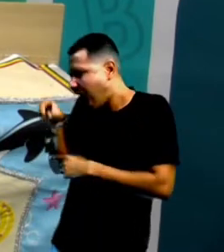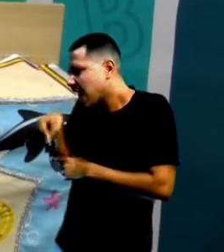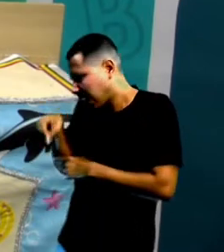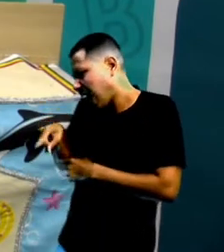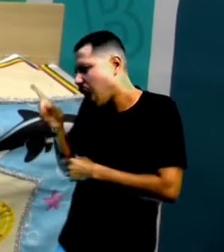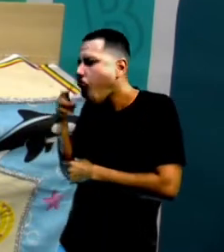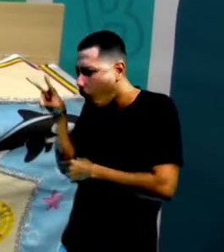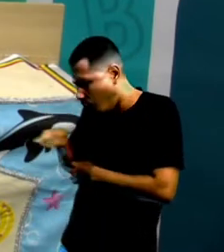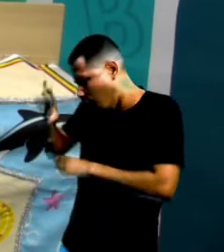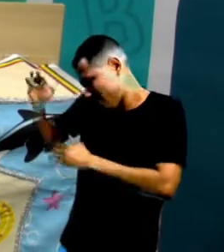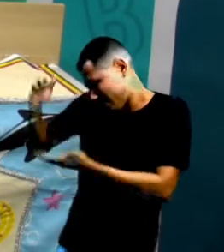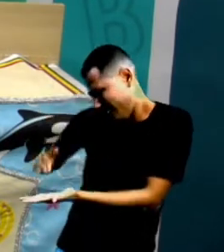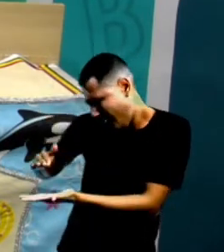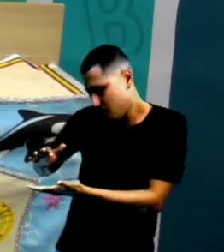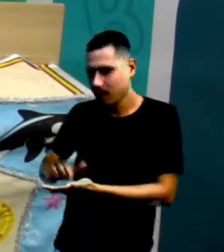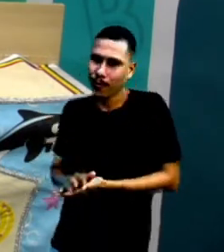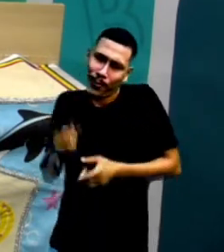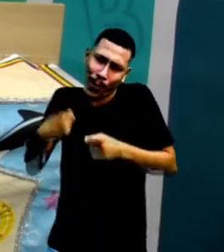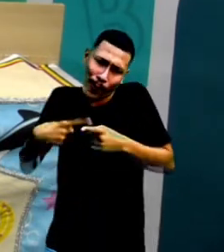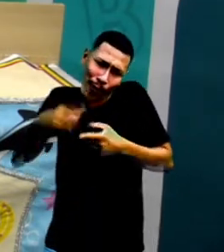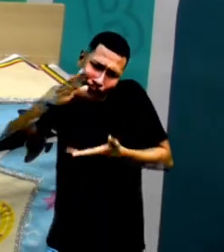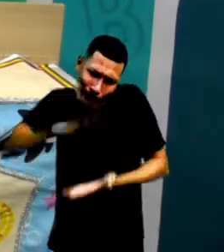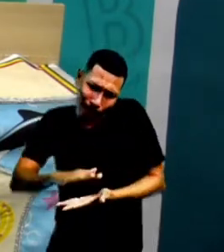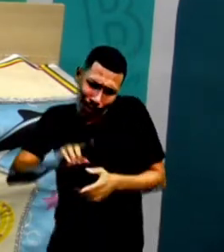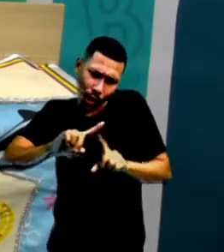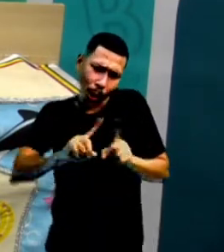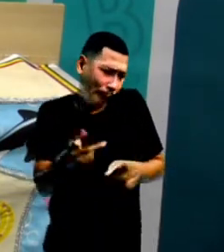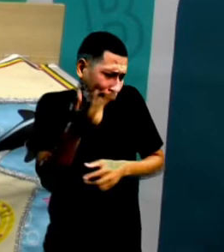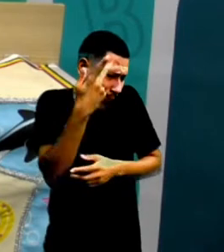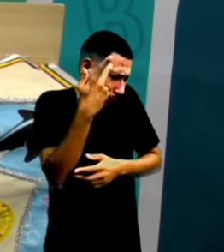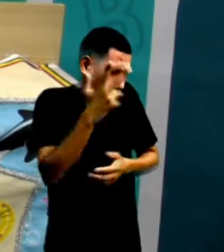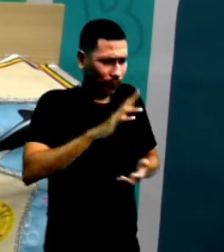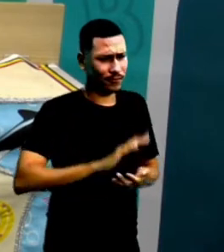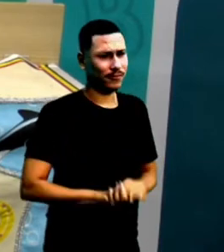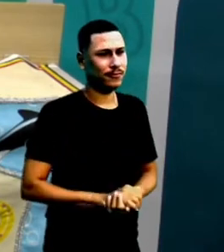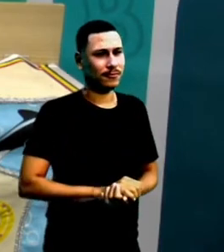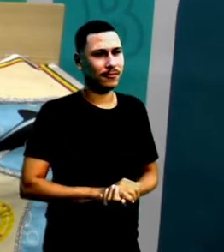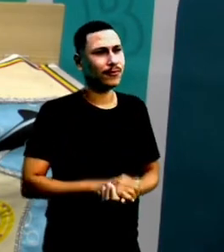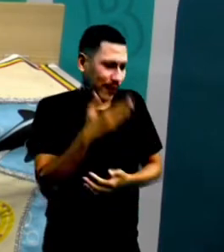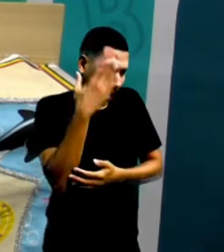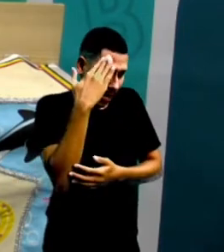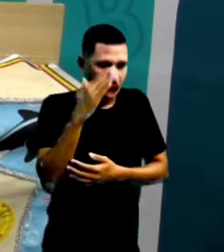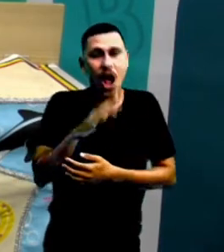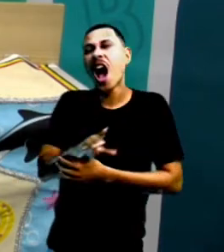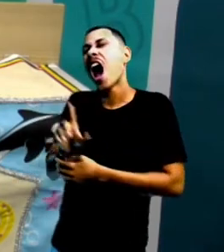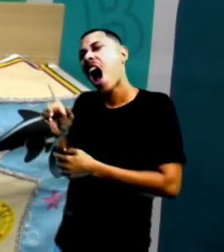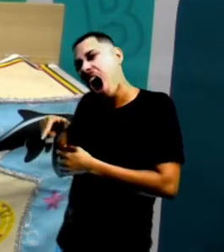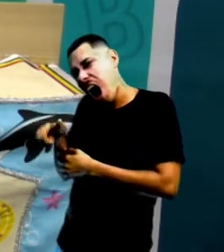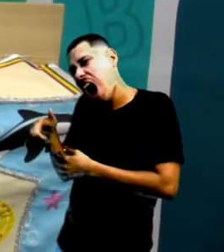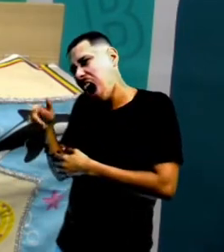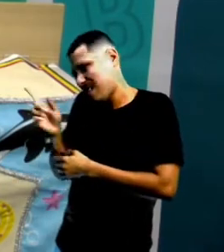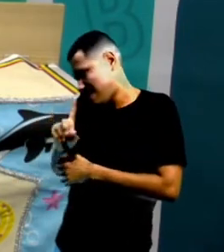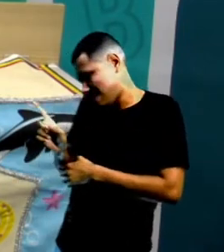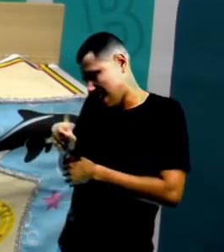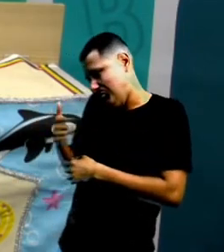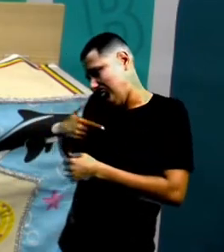É porque, mas é porque ele tá ali pequenininho, mas ele é normal. Entendeu, sim?